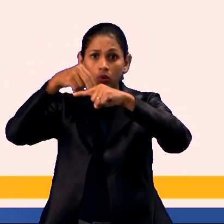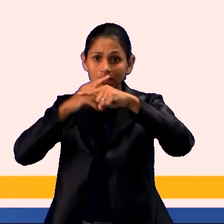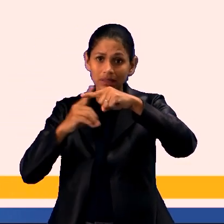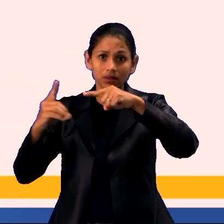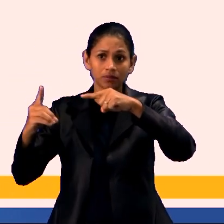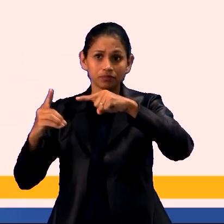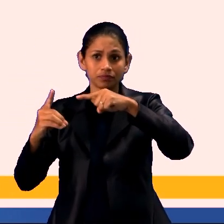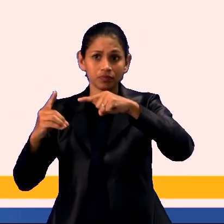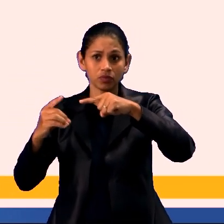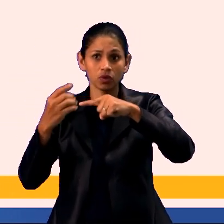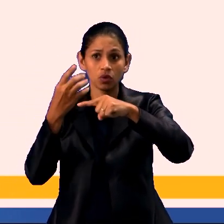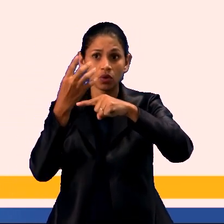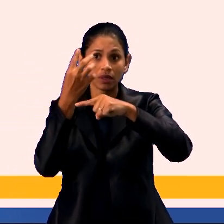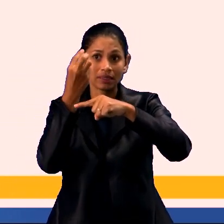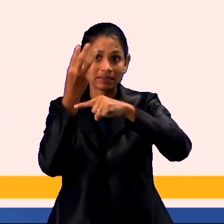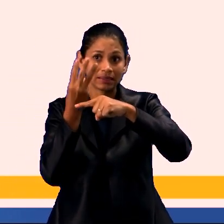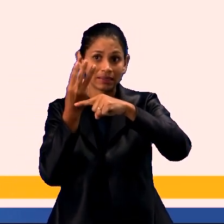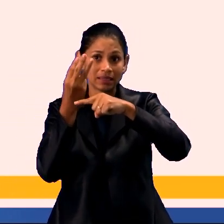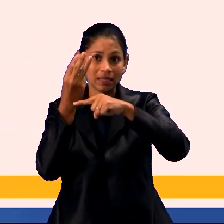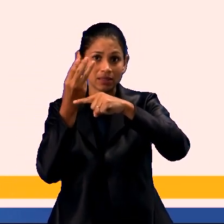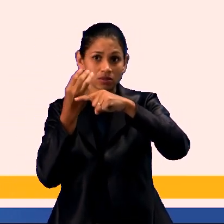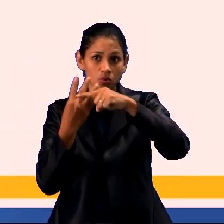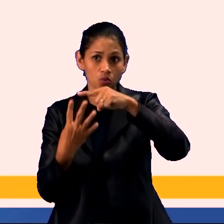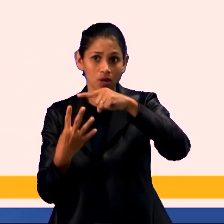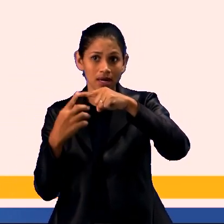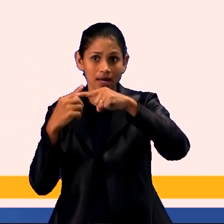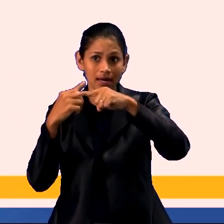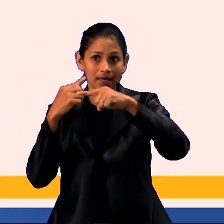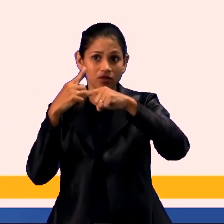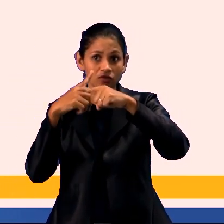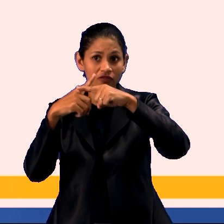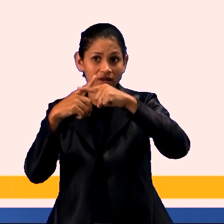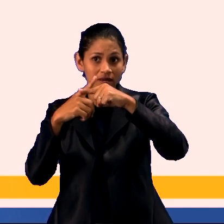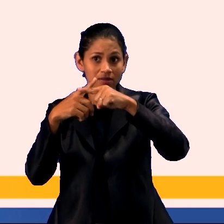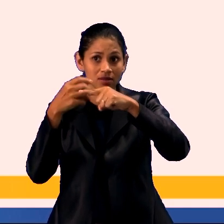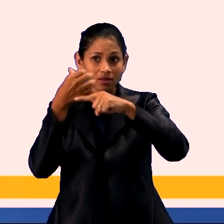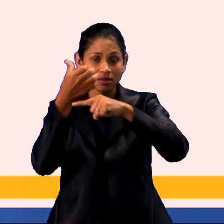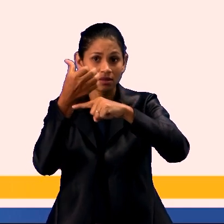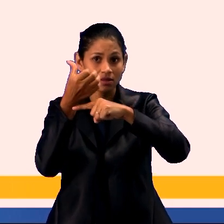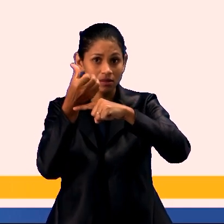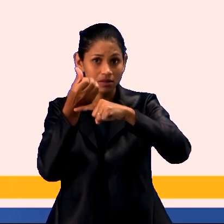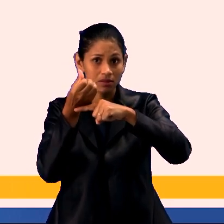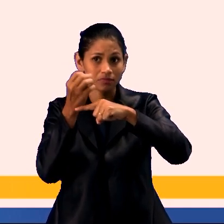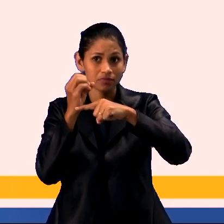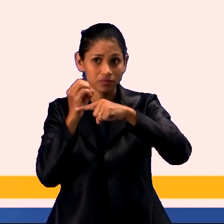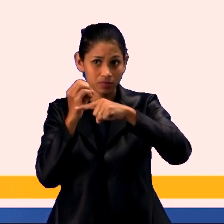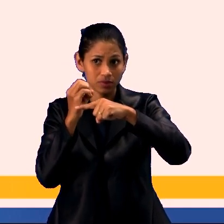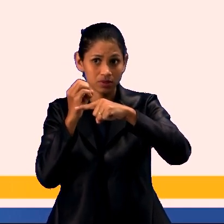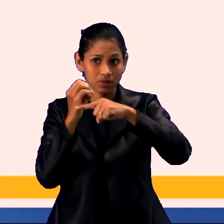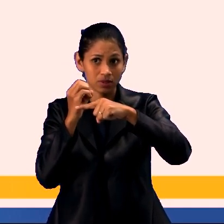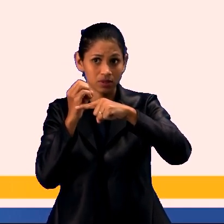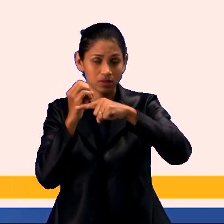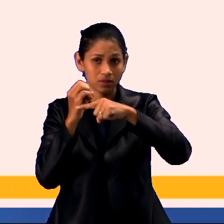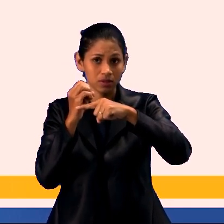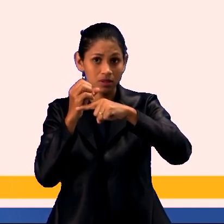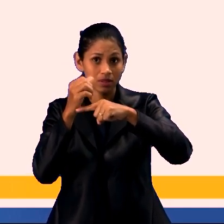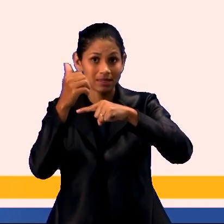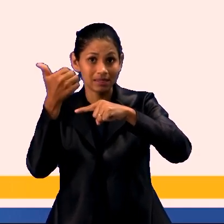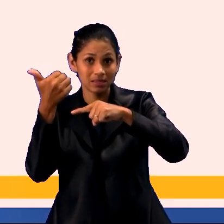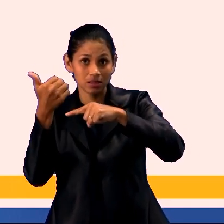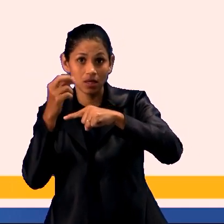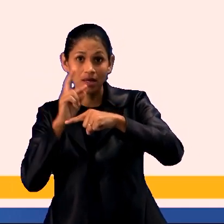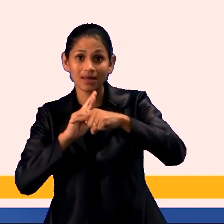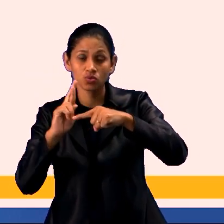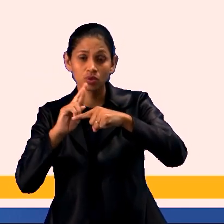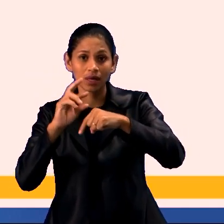3/4 vezes 60 sobre 1, 3 vezes 60, 180, 4 vezes 1, 4. E aí eu tenho